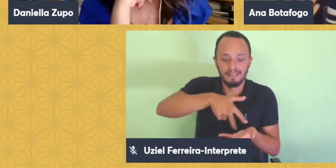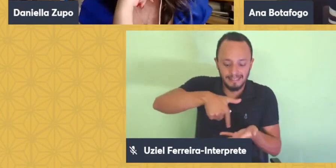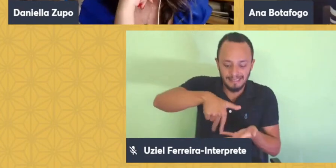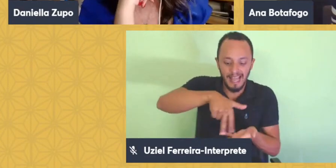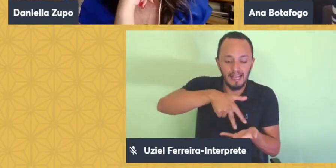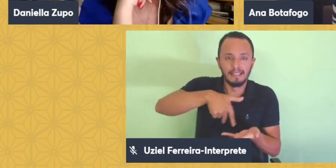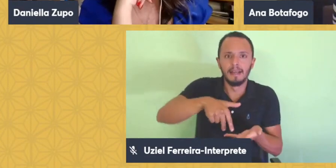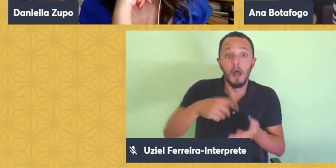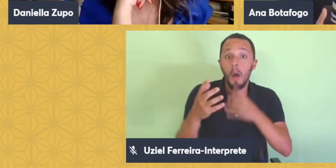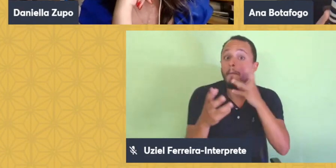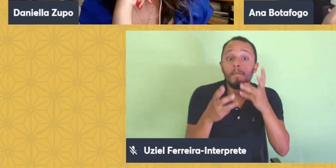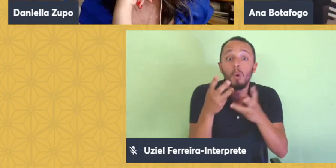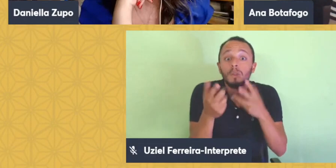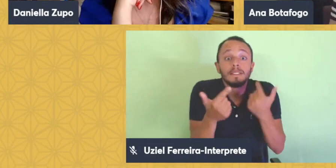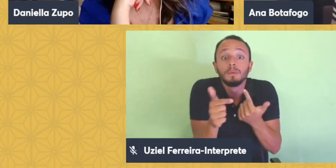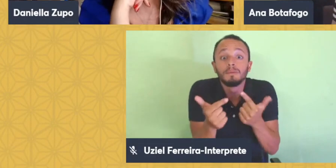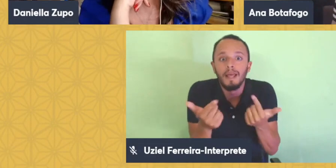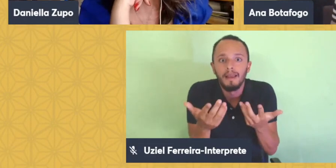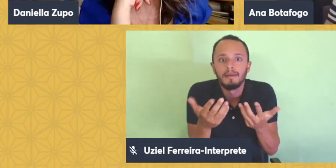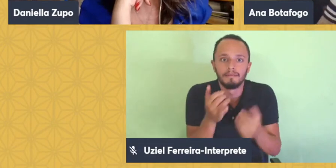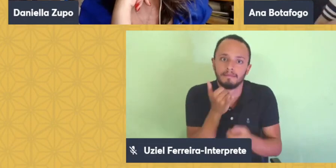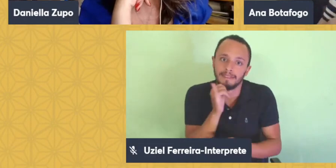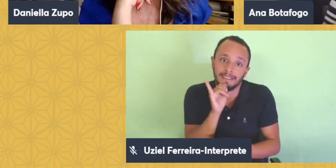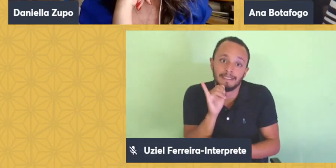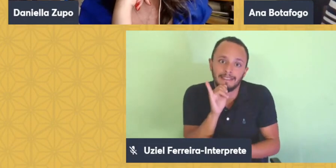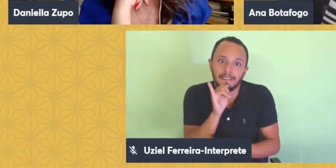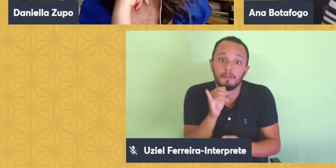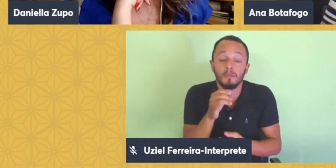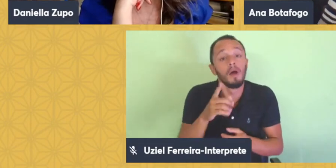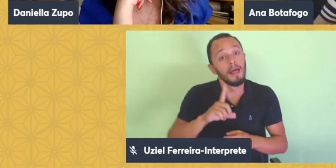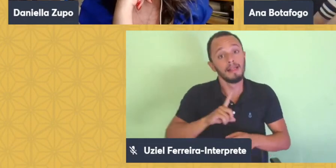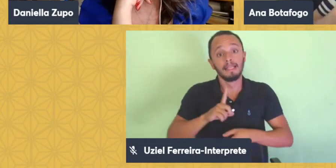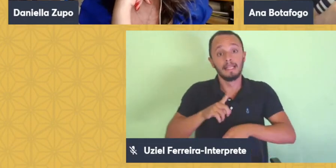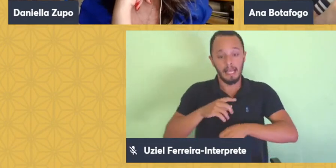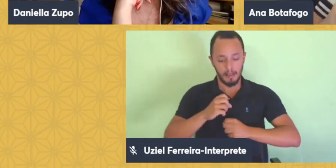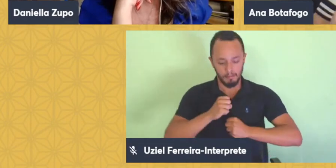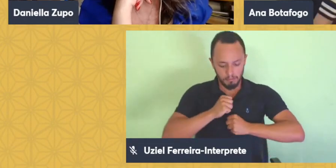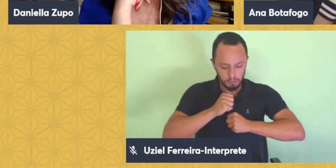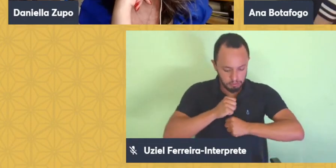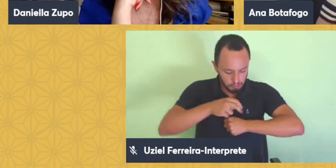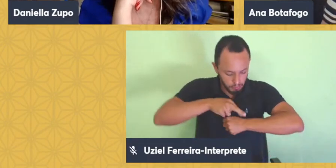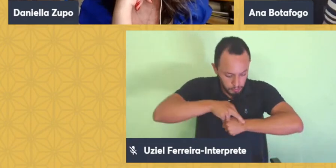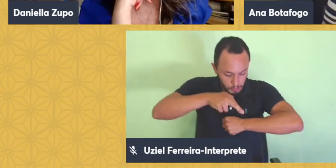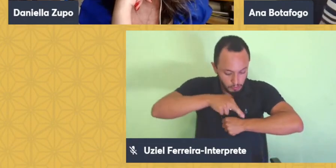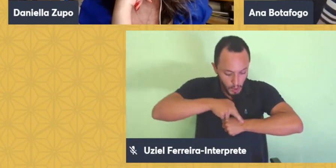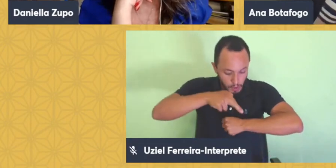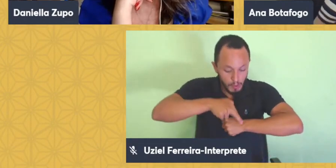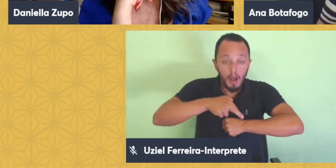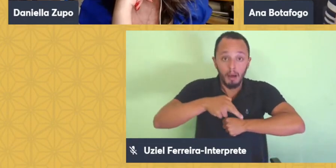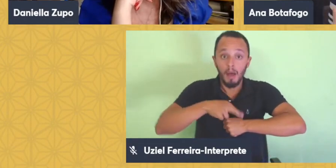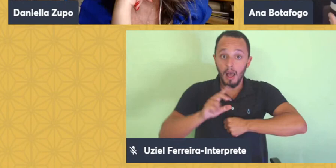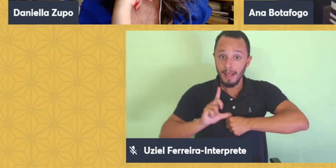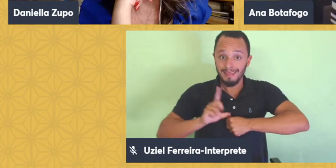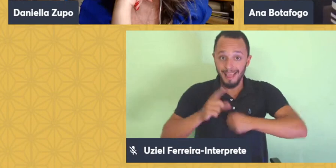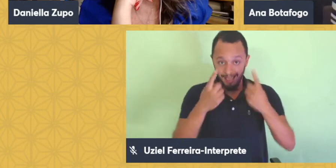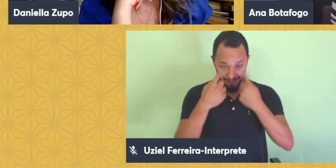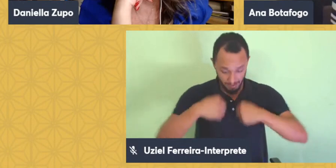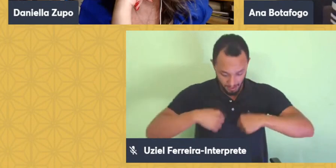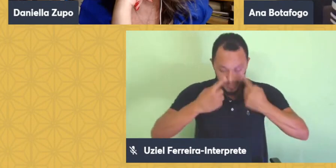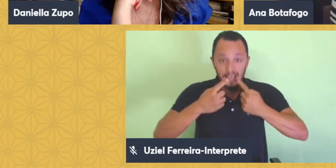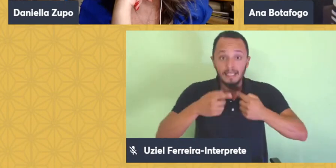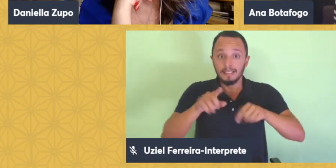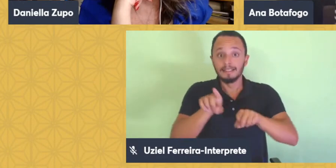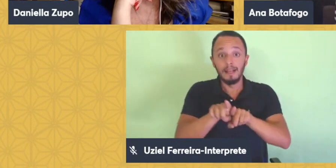Até quando a gente não tem música esse corpo pulsa esse corpo tem ritmo e esse corpo